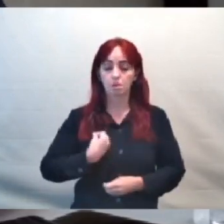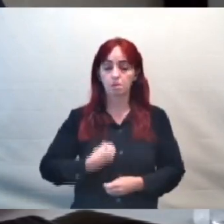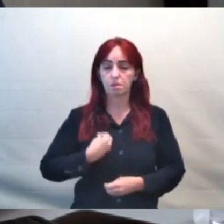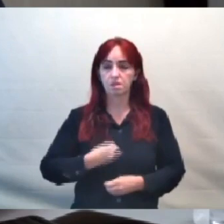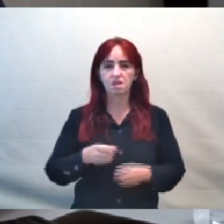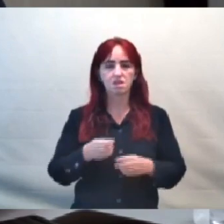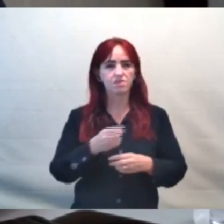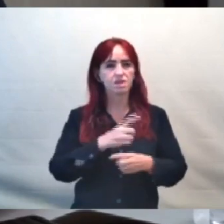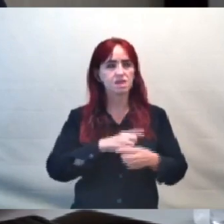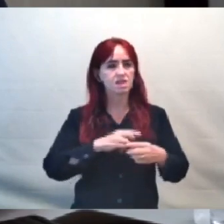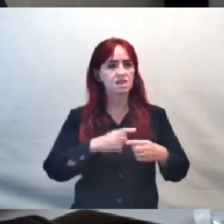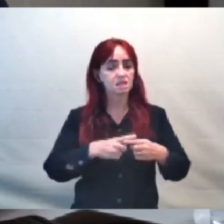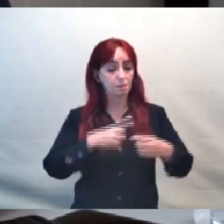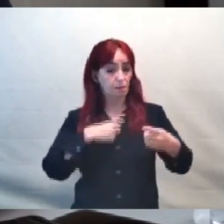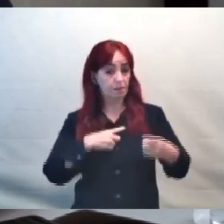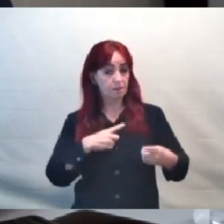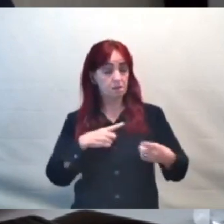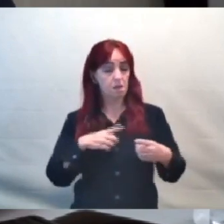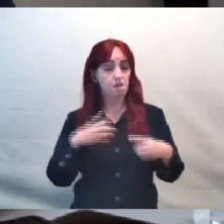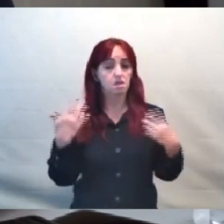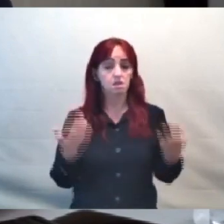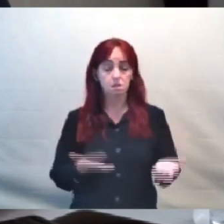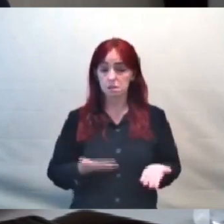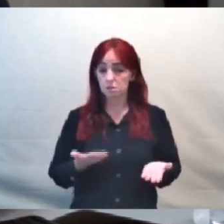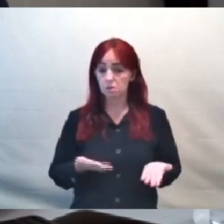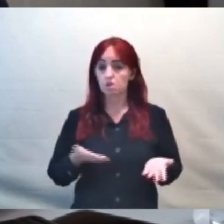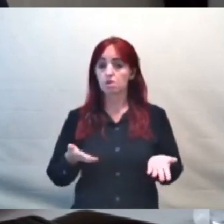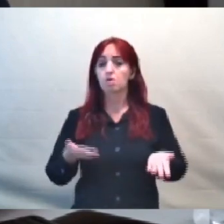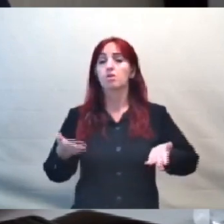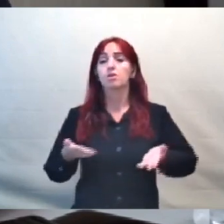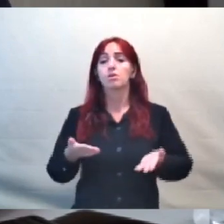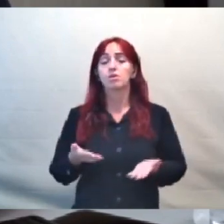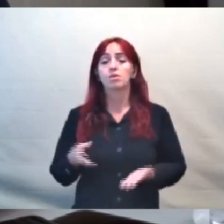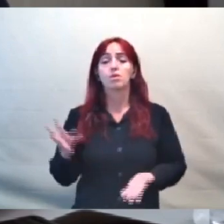e agora resta, no máximo,